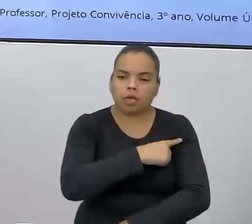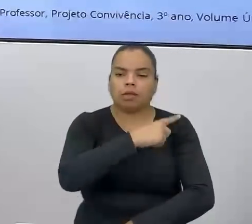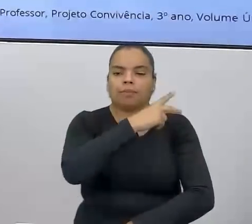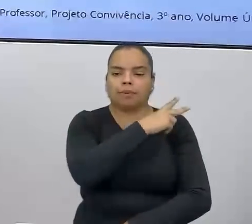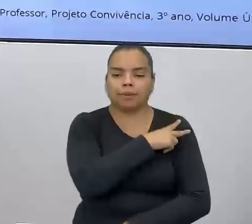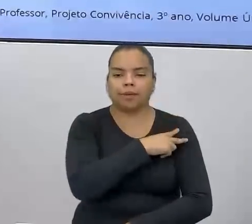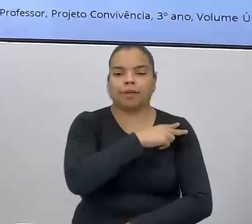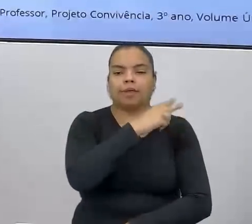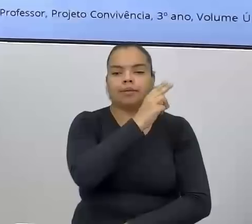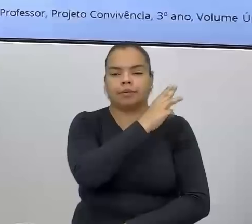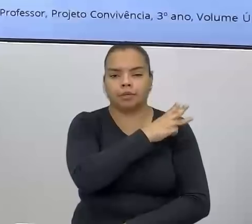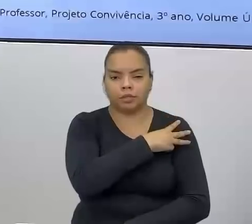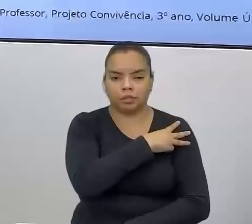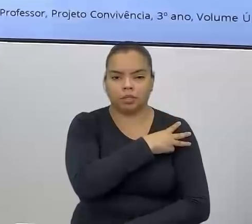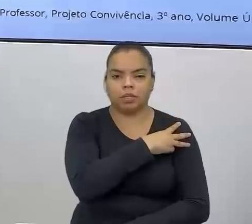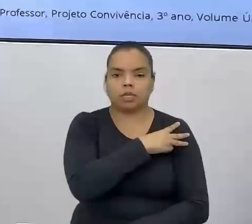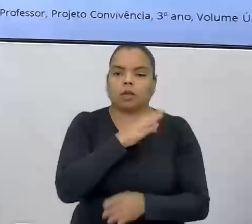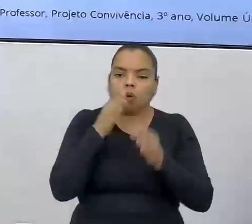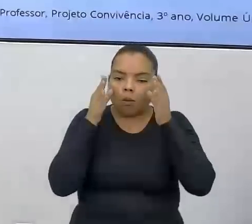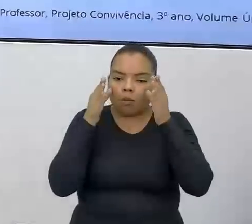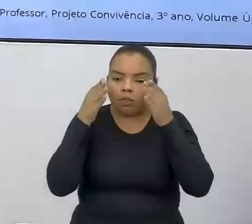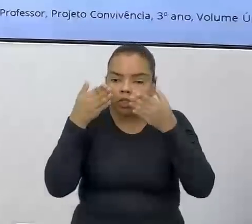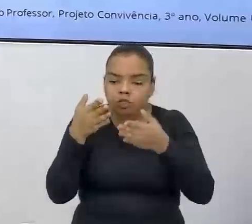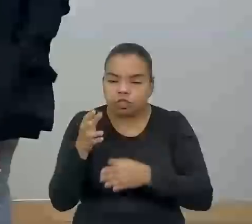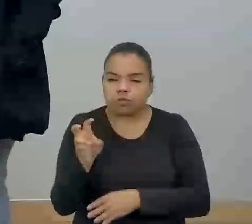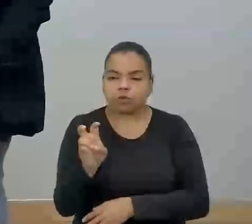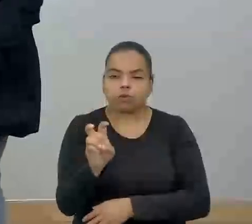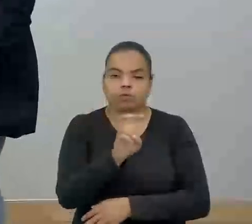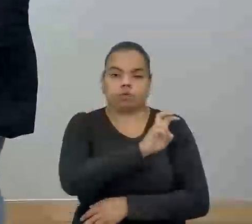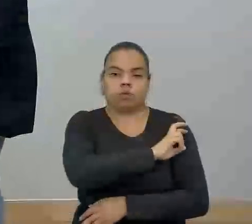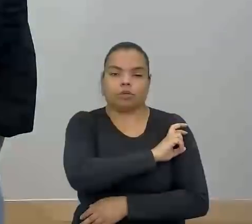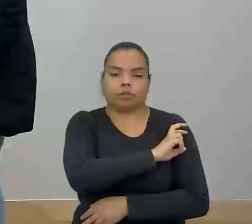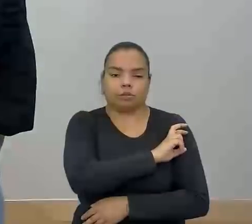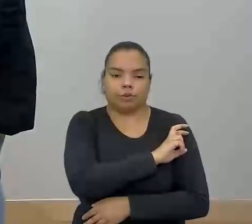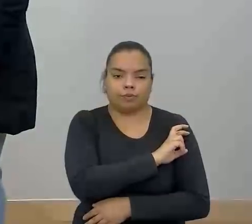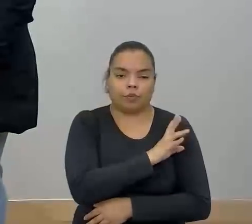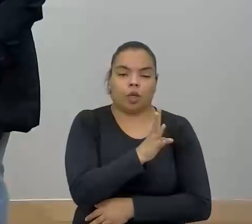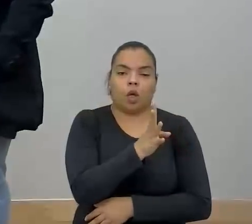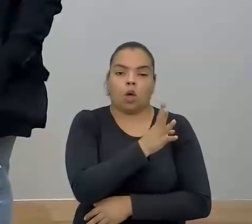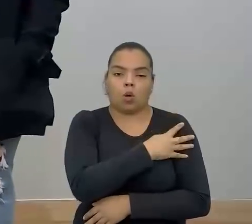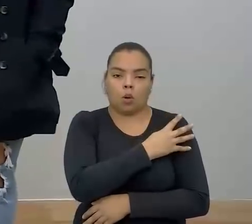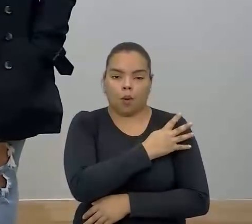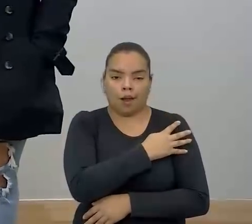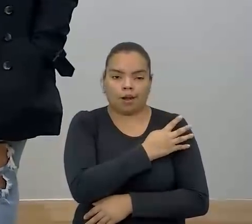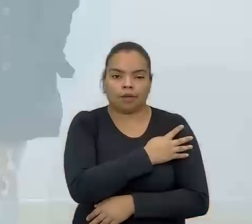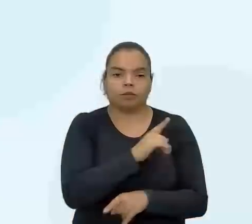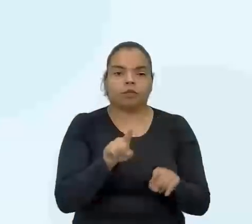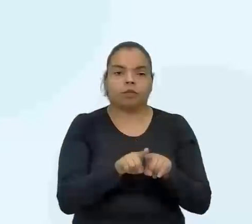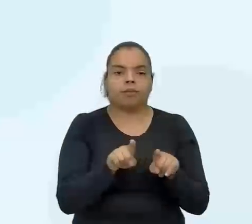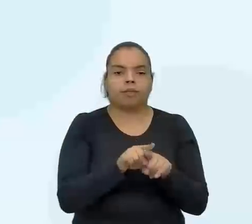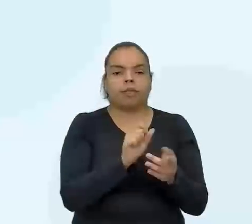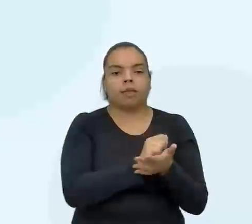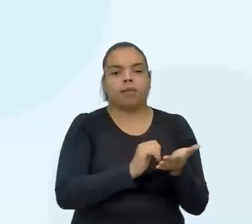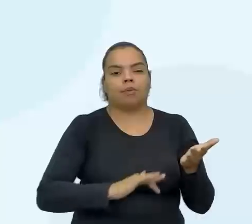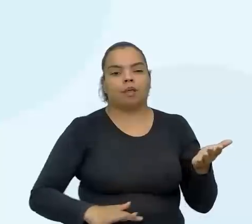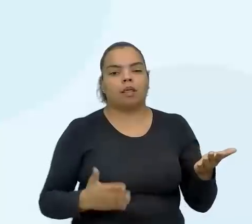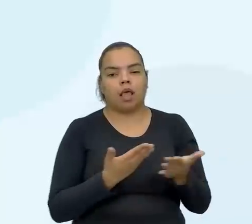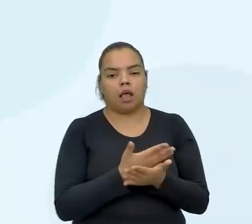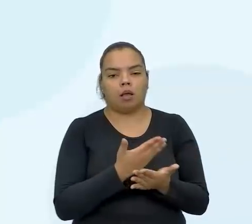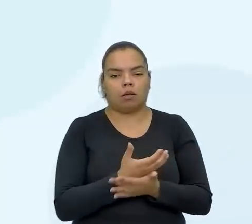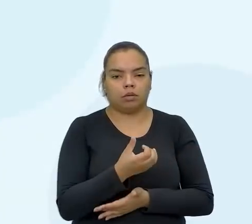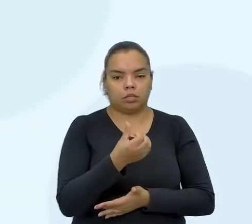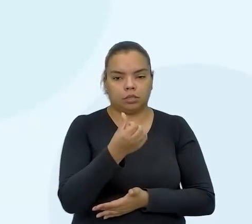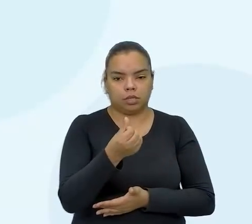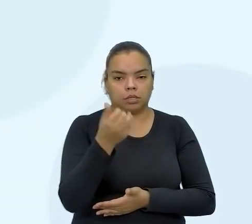até a gente chegar aí no objetivo maior no quinto ano. O quarto ano também tem uma proposta de atividade, que é a aula 6, que vai trabalhar